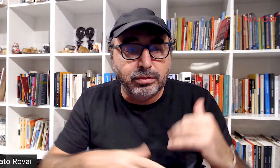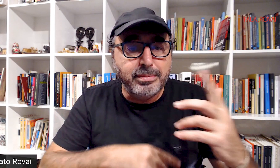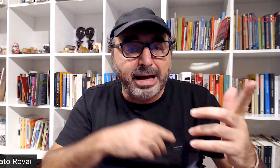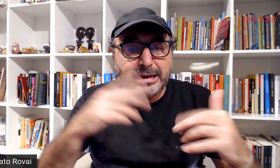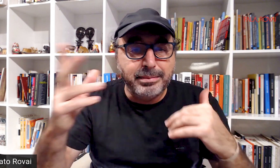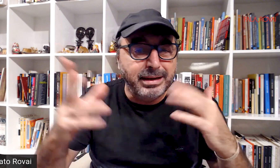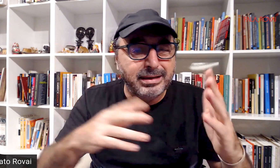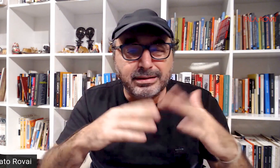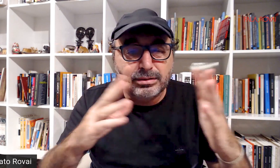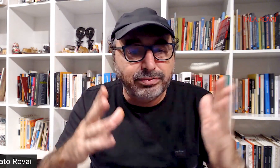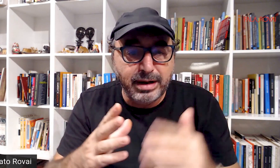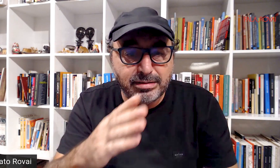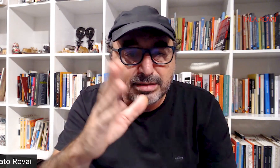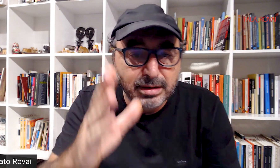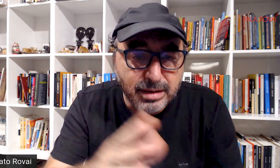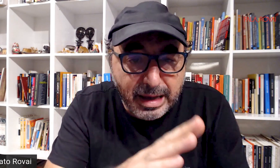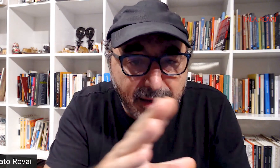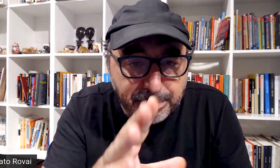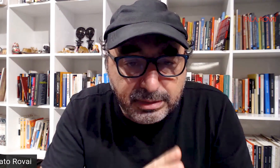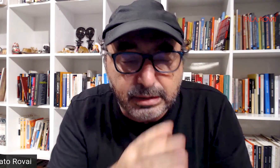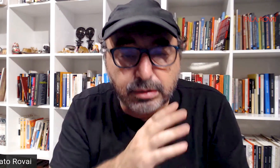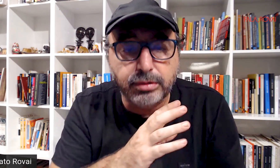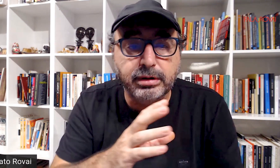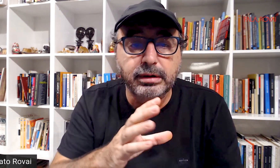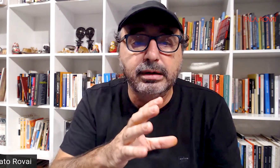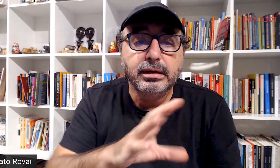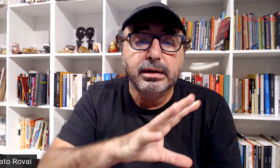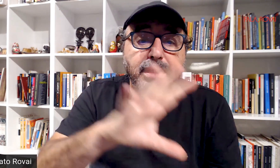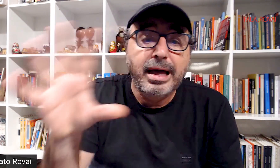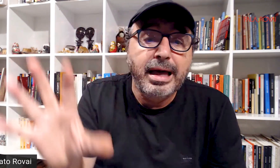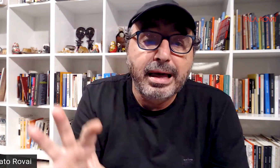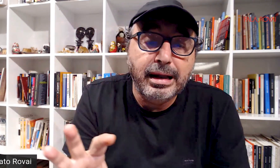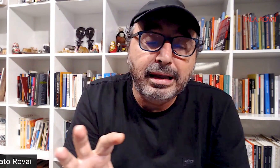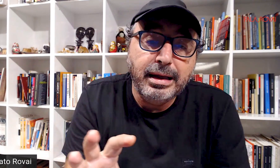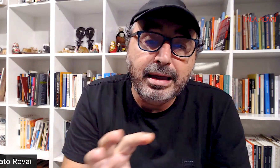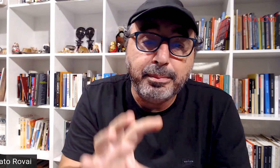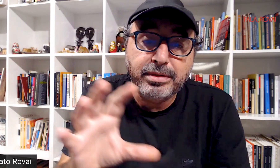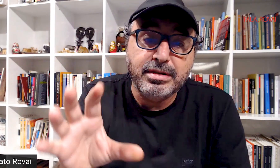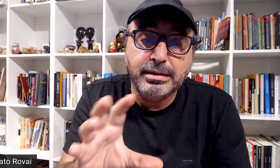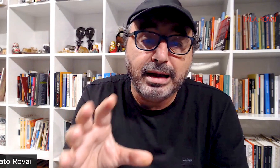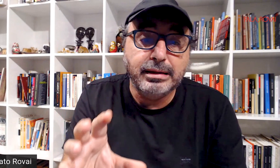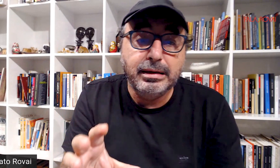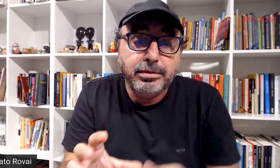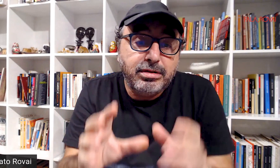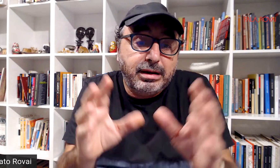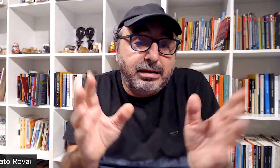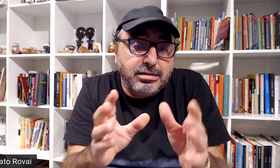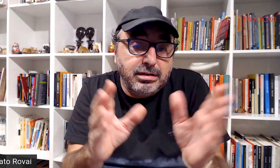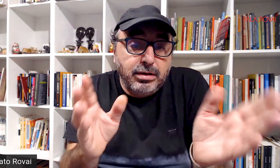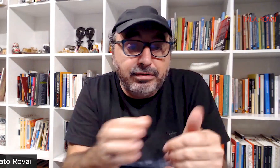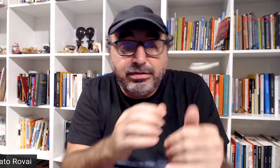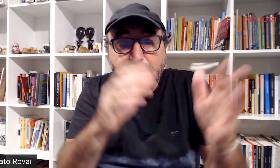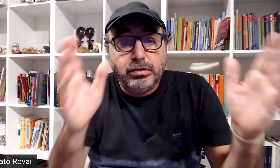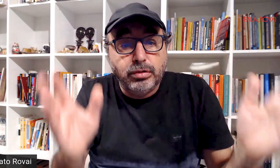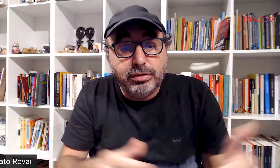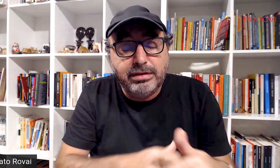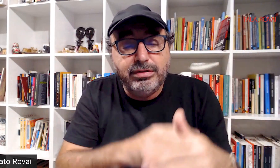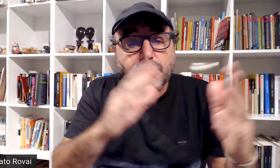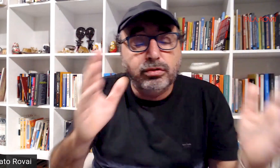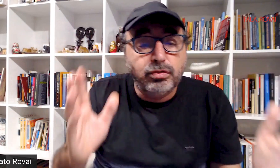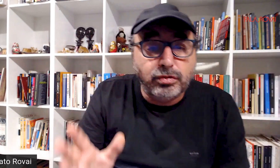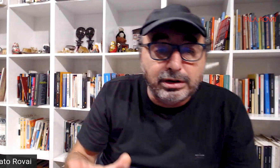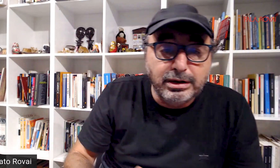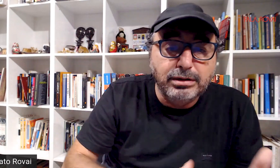Maira né Eu tô é Maira Maira tanto faz é a capitã cloroquina ela é apresentada ali para você crê tá dizendo olha